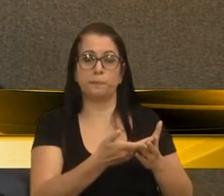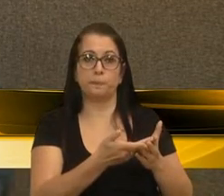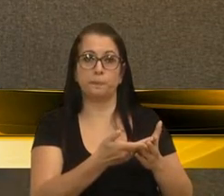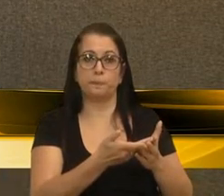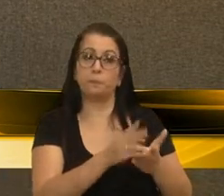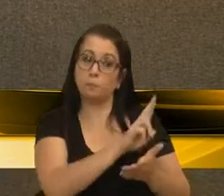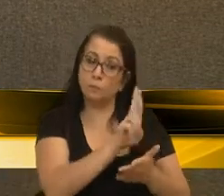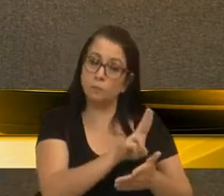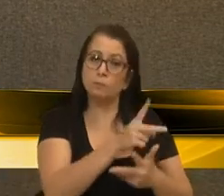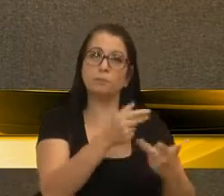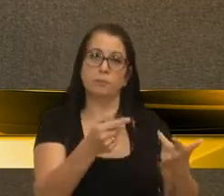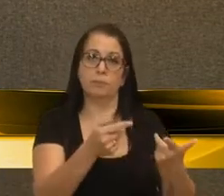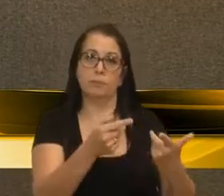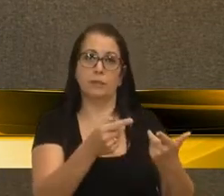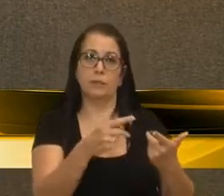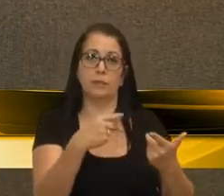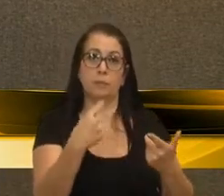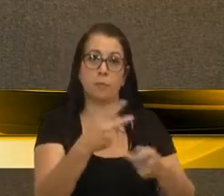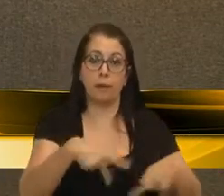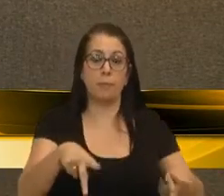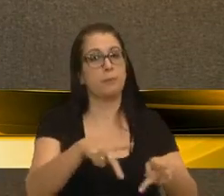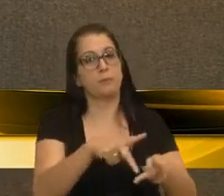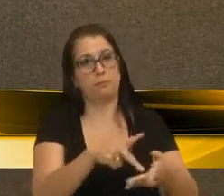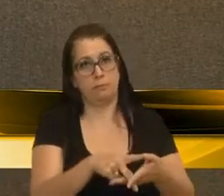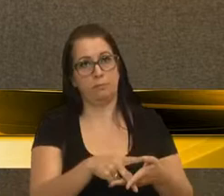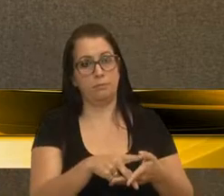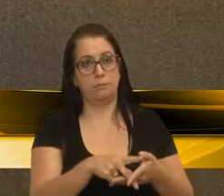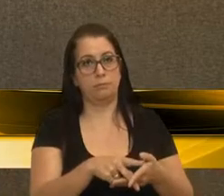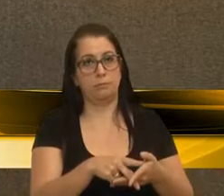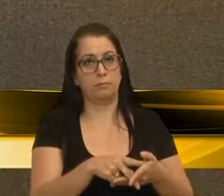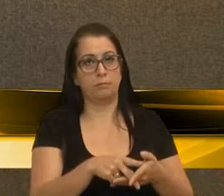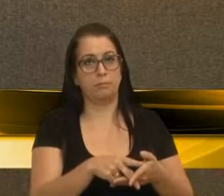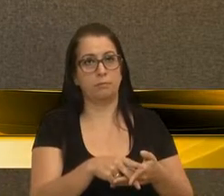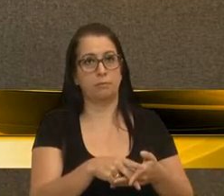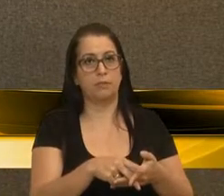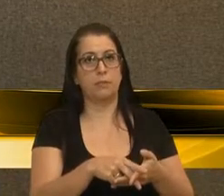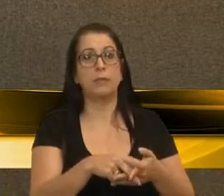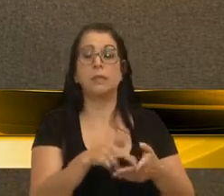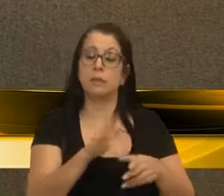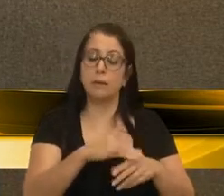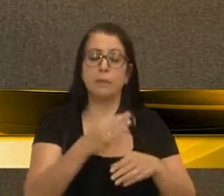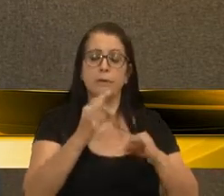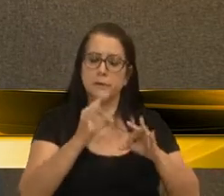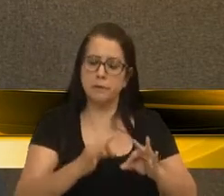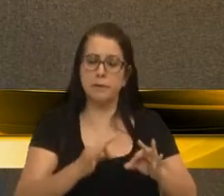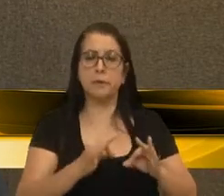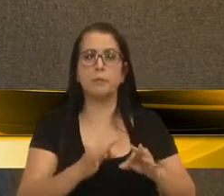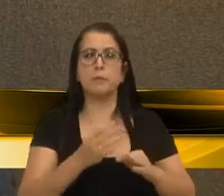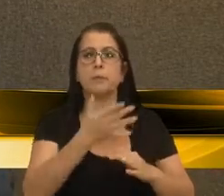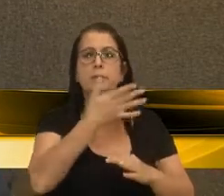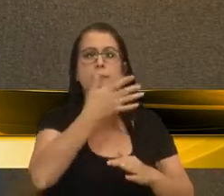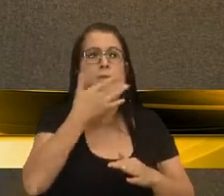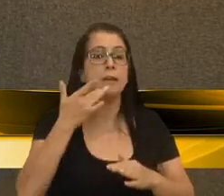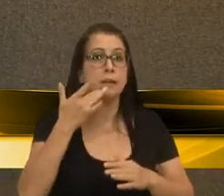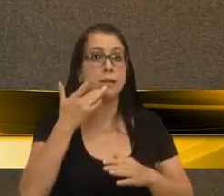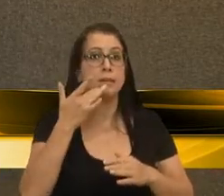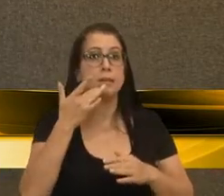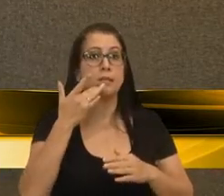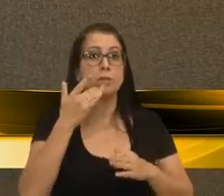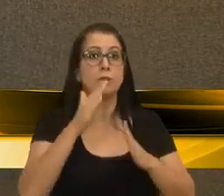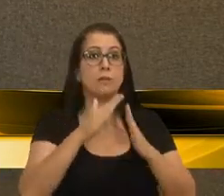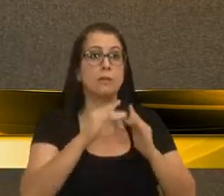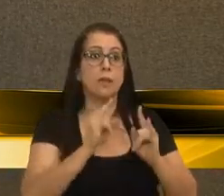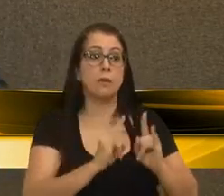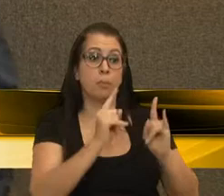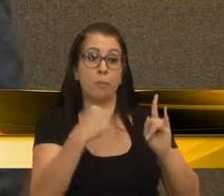seja utilizado pela nossa população. E nada mais tranquilo, nada mais fácil do que implementar